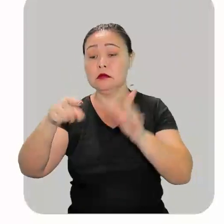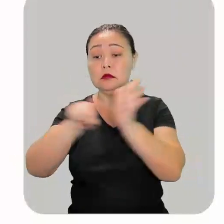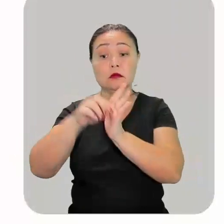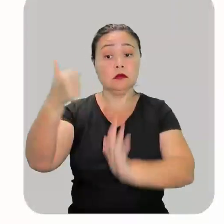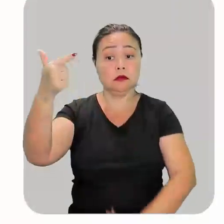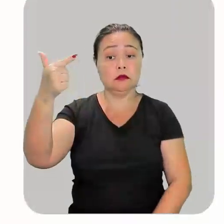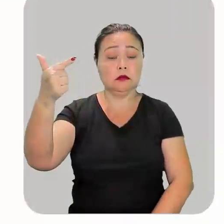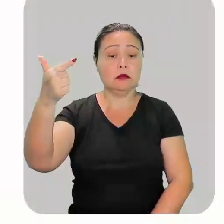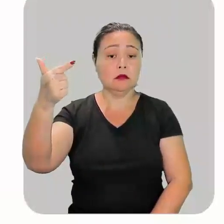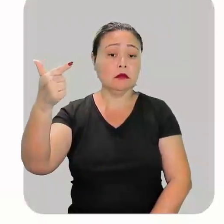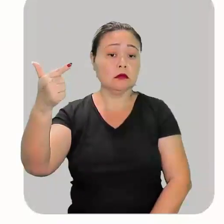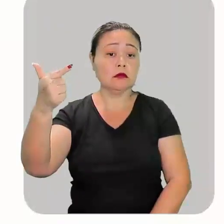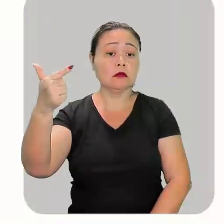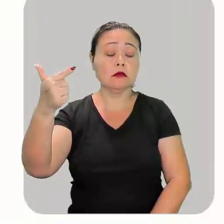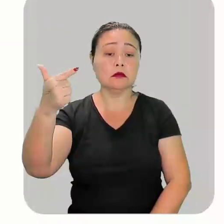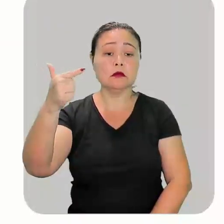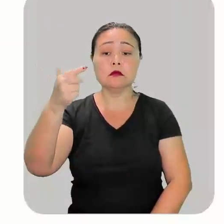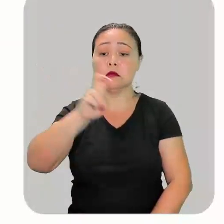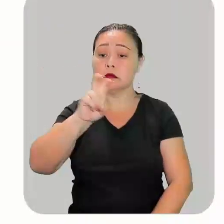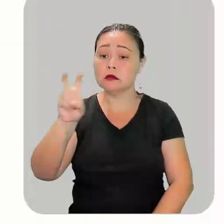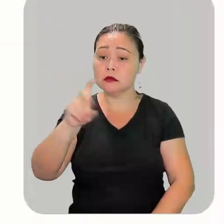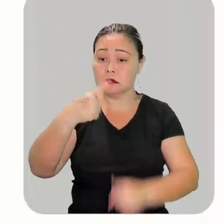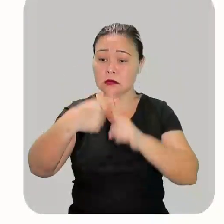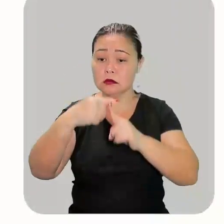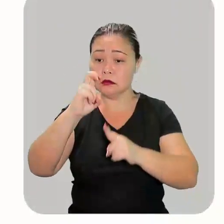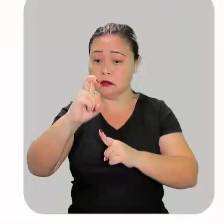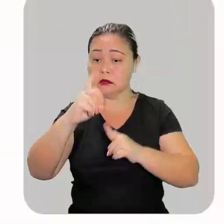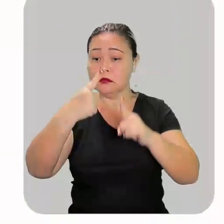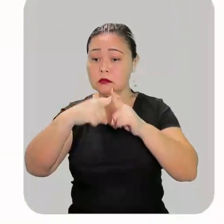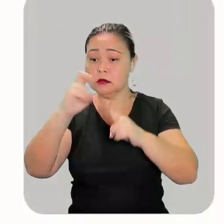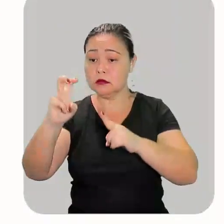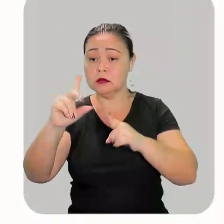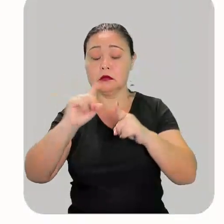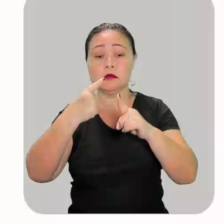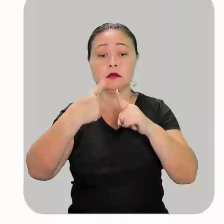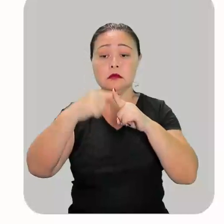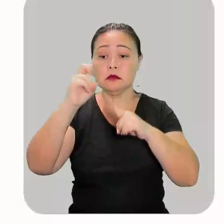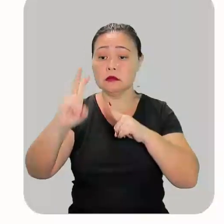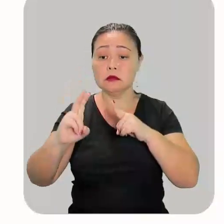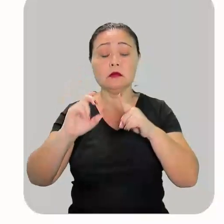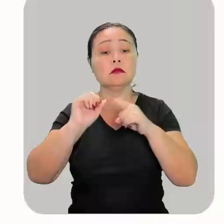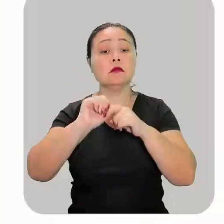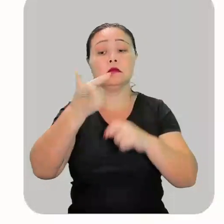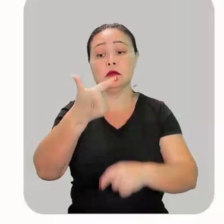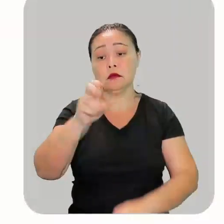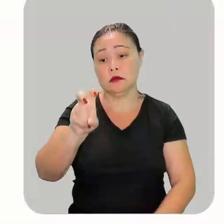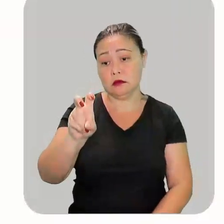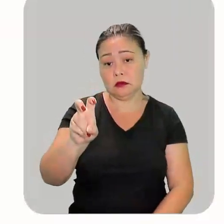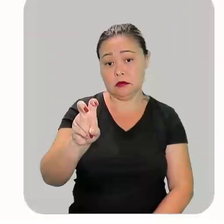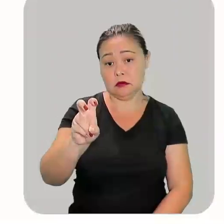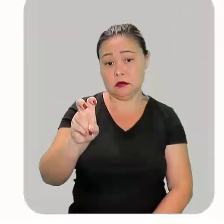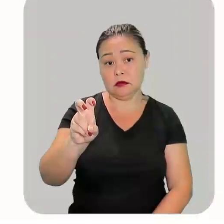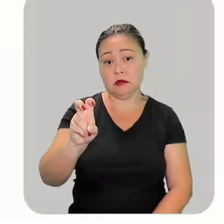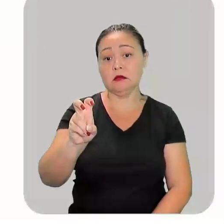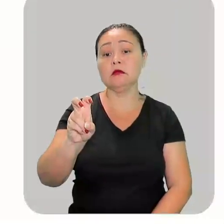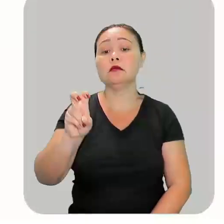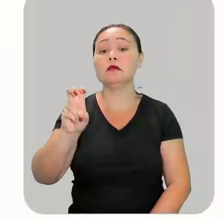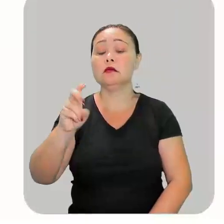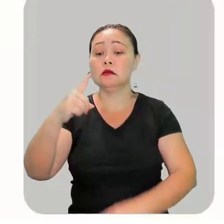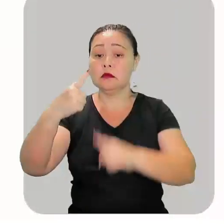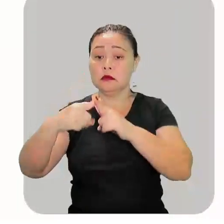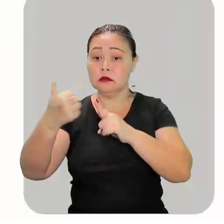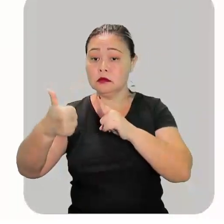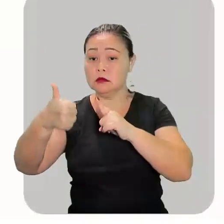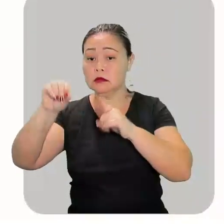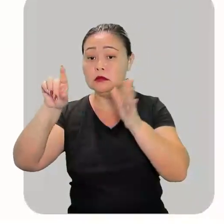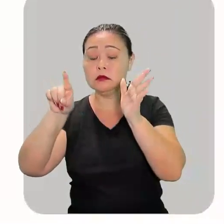menos 2. 5 vezes 5, né? Isso, por segundo. 5 vezes 5, 25